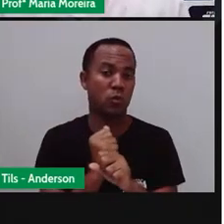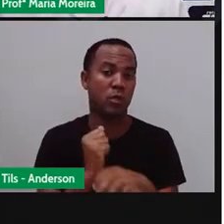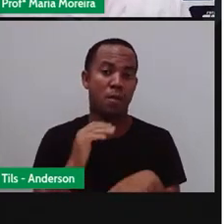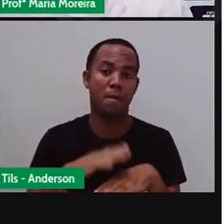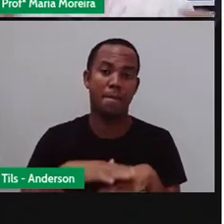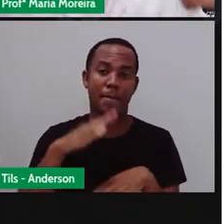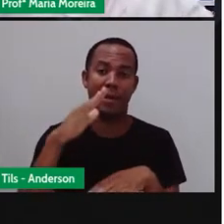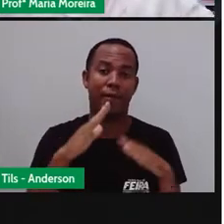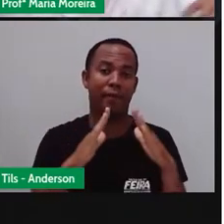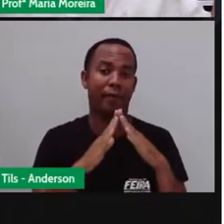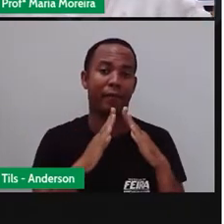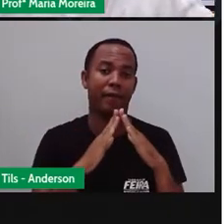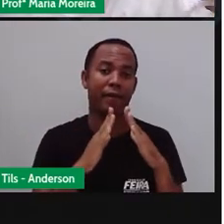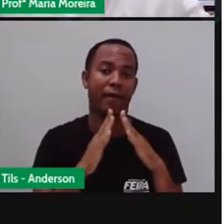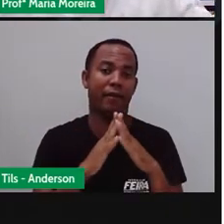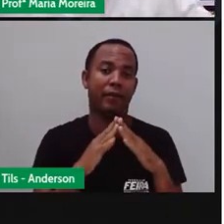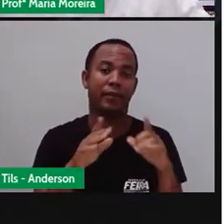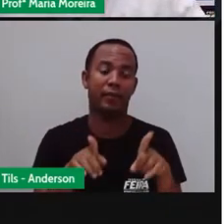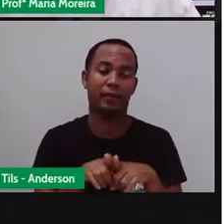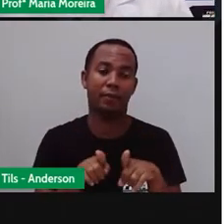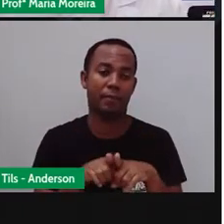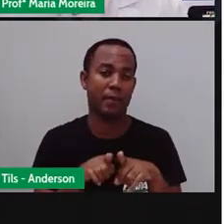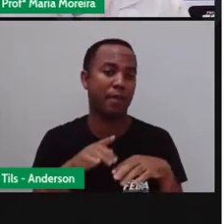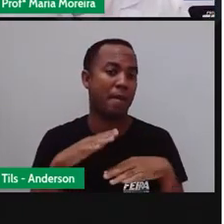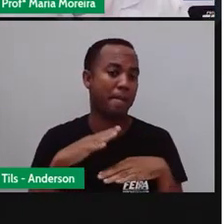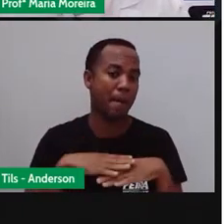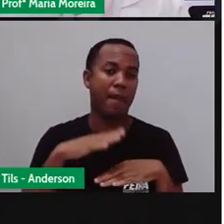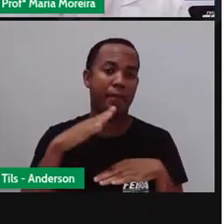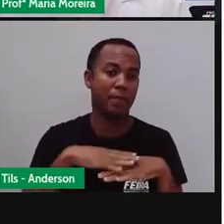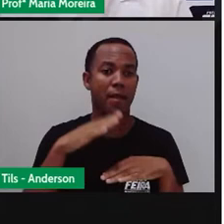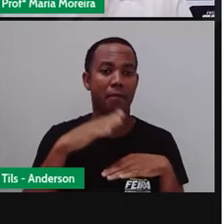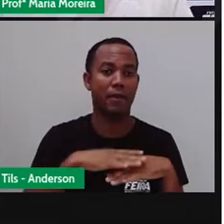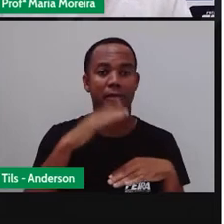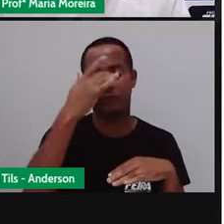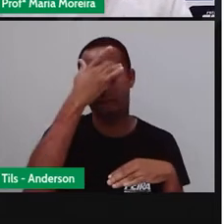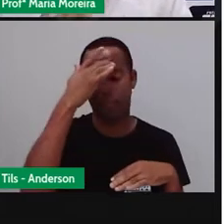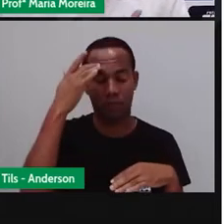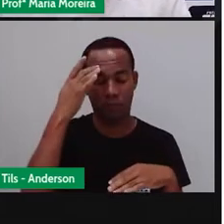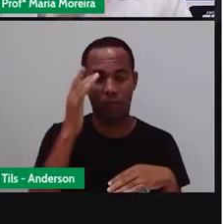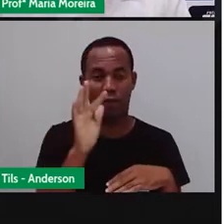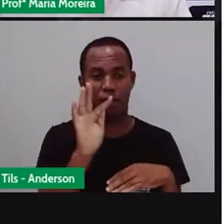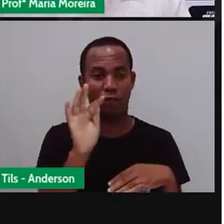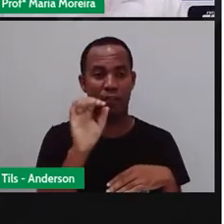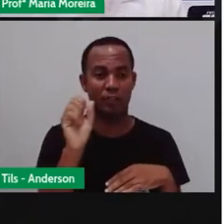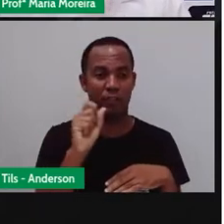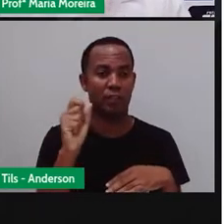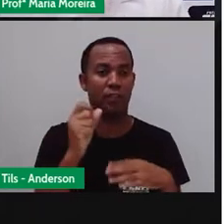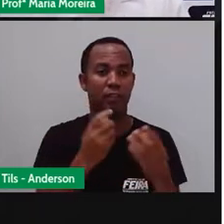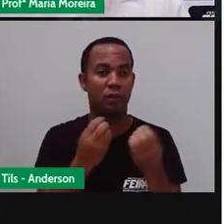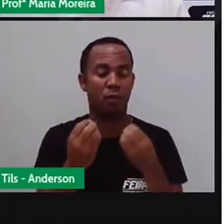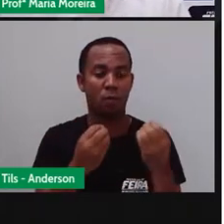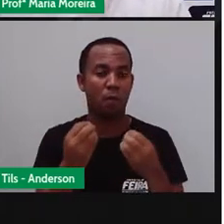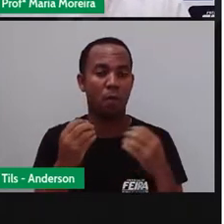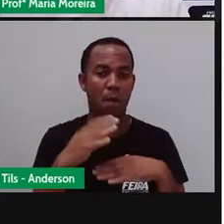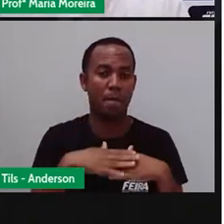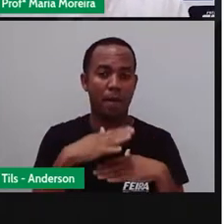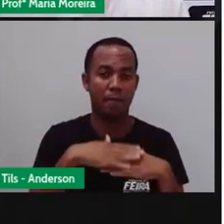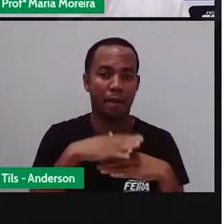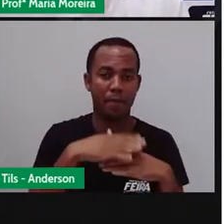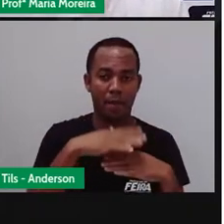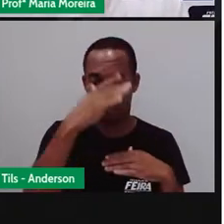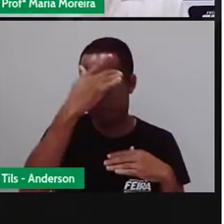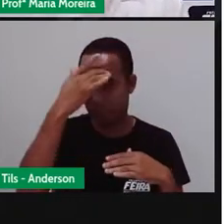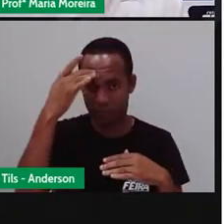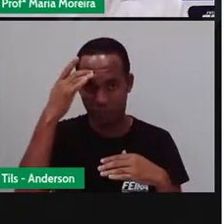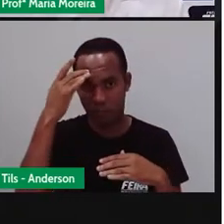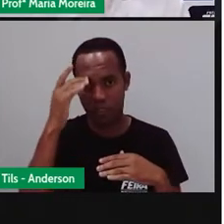casas. Lembra que a prof falou da chegada de mais e mais pessoas à Feira de Santana? Então, quando se chega mais e mais pessoas, né,